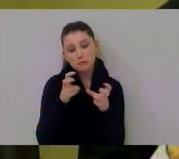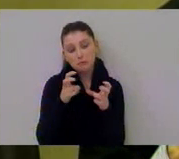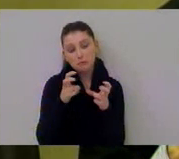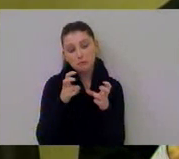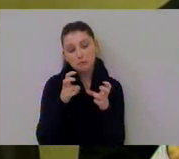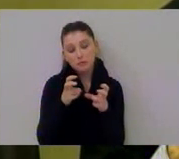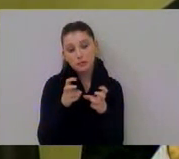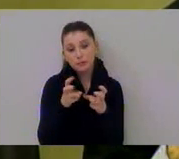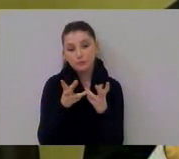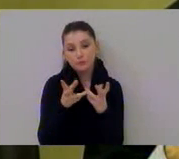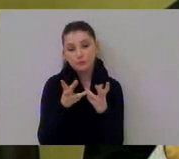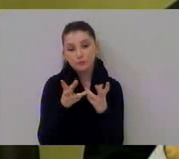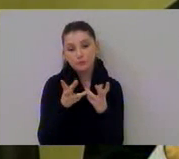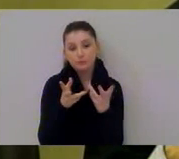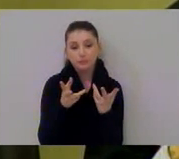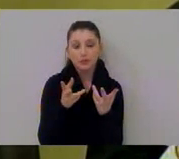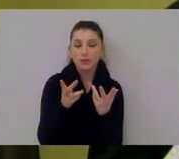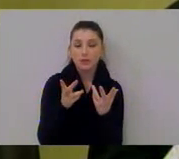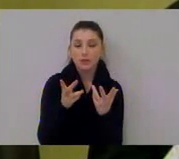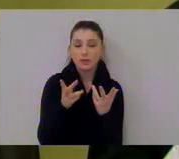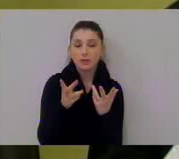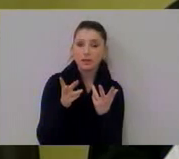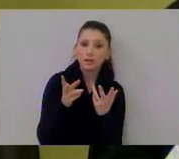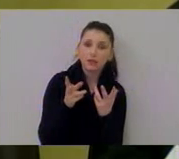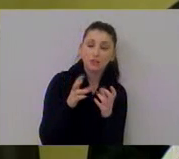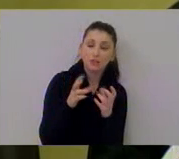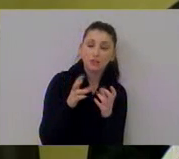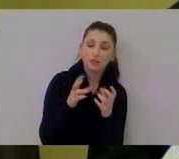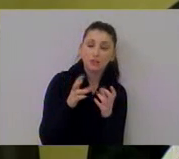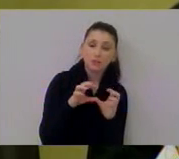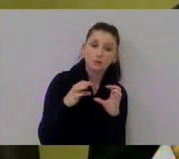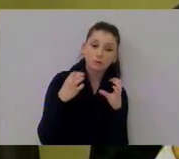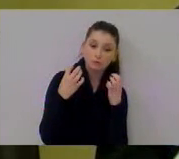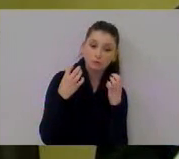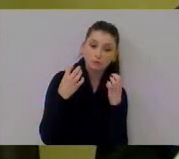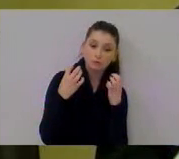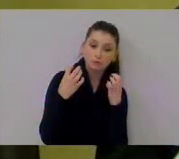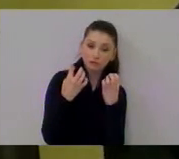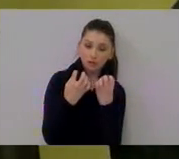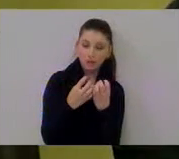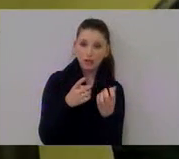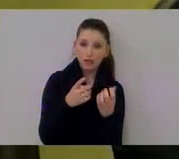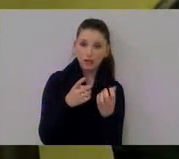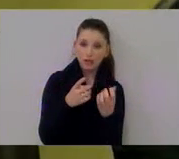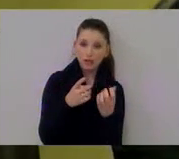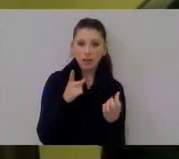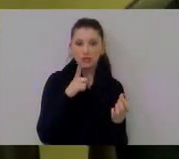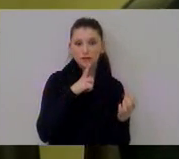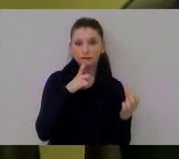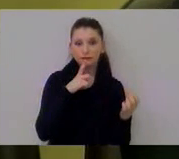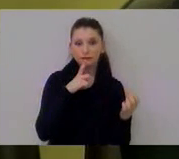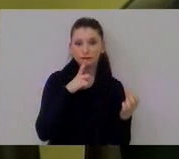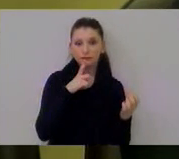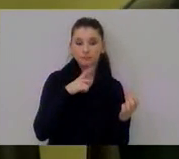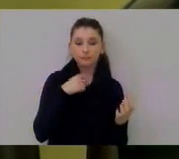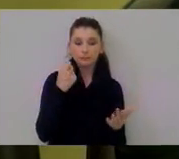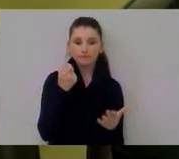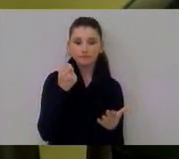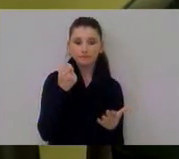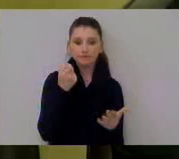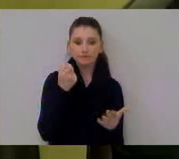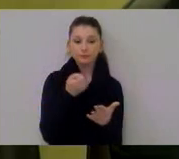que a comunidade tem cobrado bastante. adiante, porque até porque é